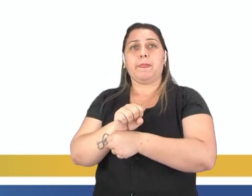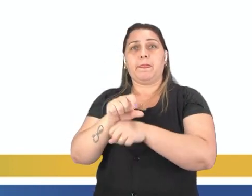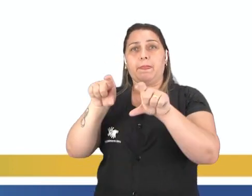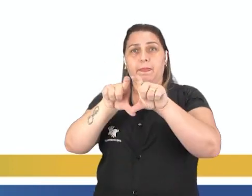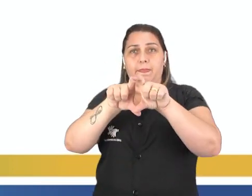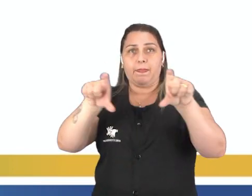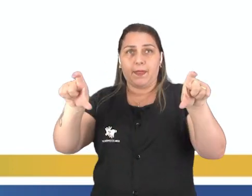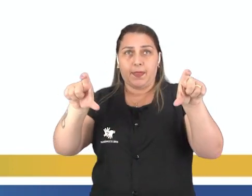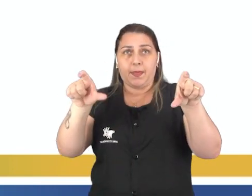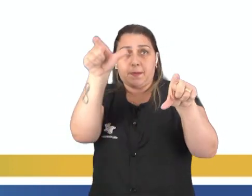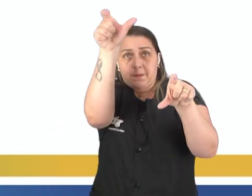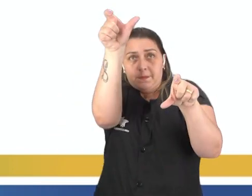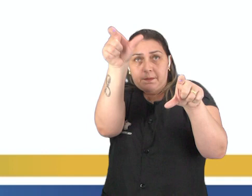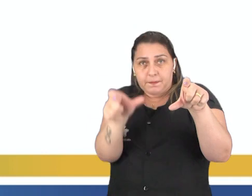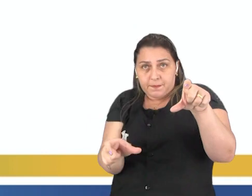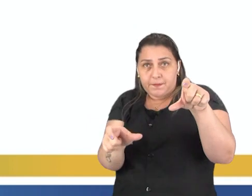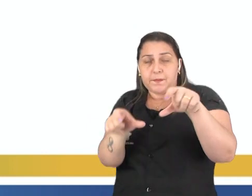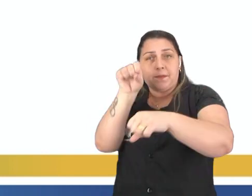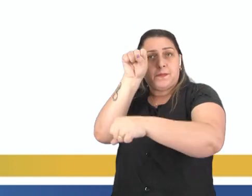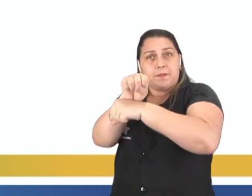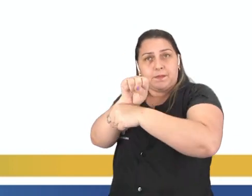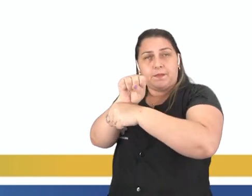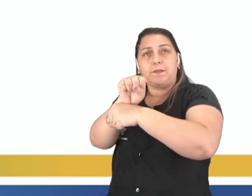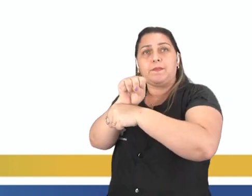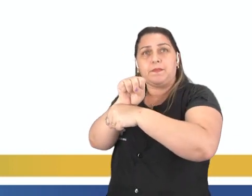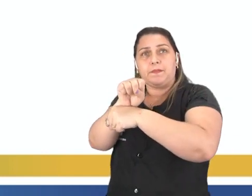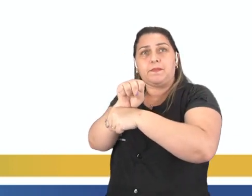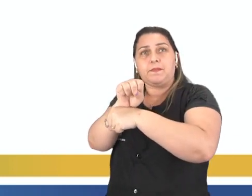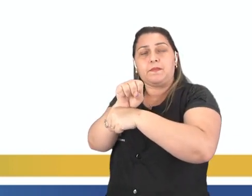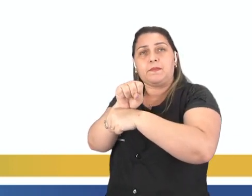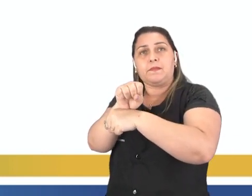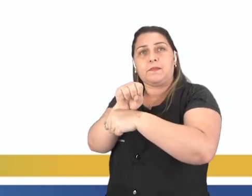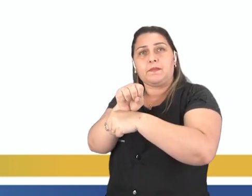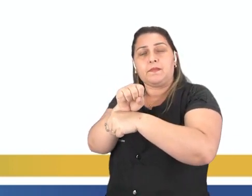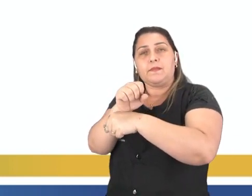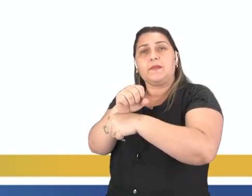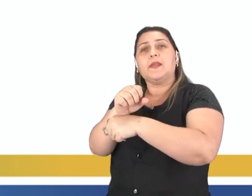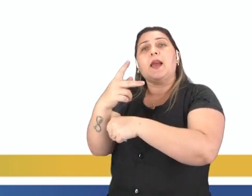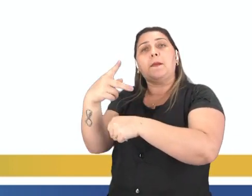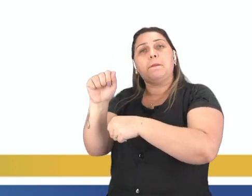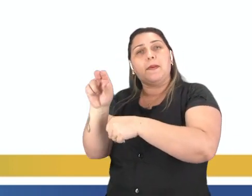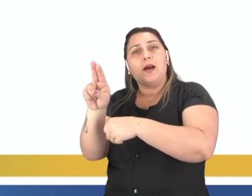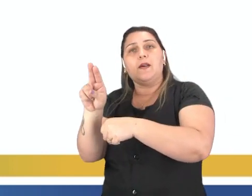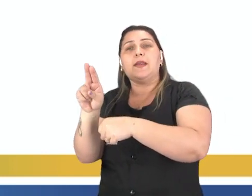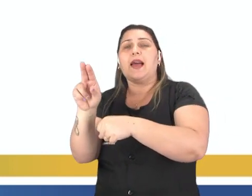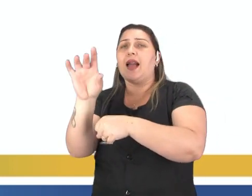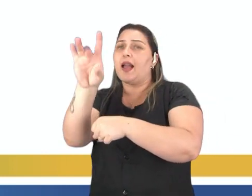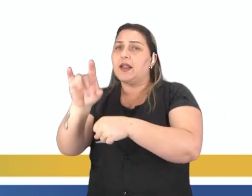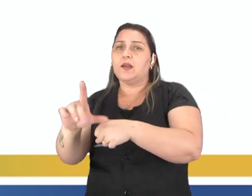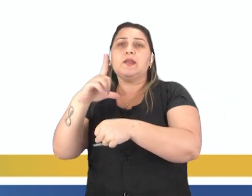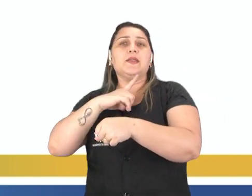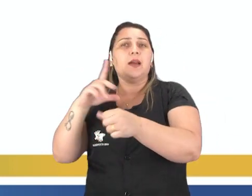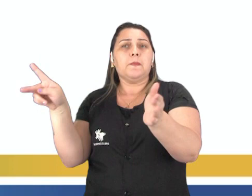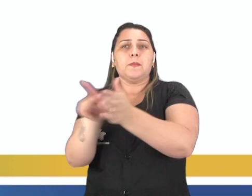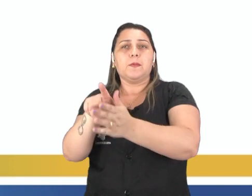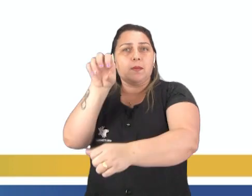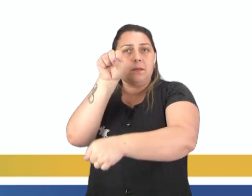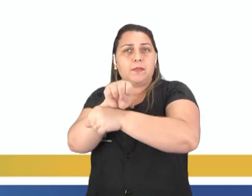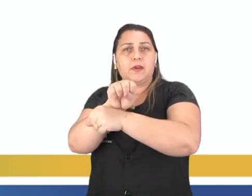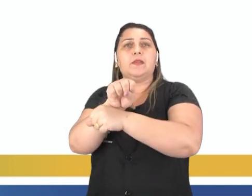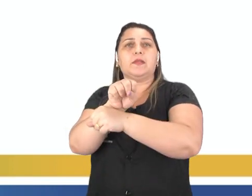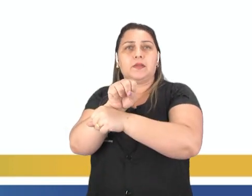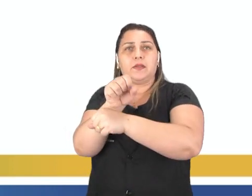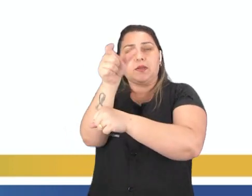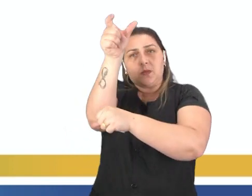meio. Então, para a semibreve, ela tem a sua pausa, a mínima, a sua pausa, a semínima, a sua pausa, a cocheia, a